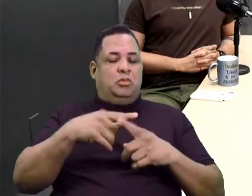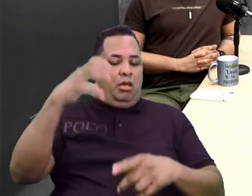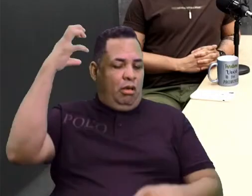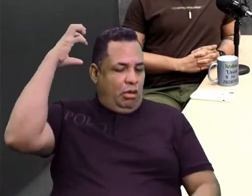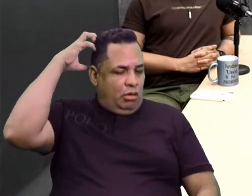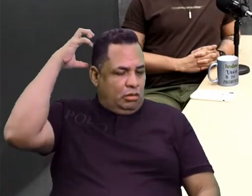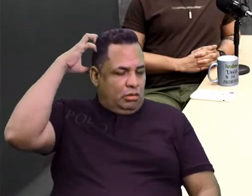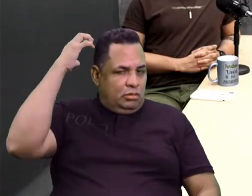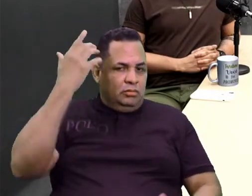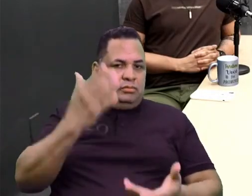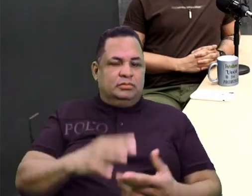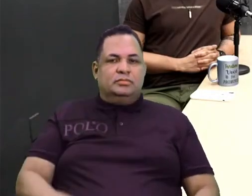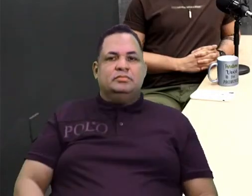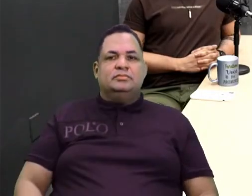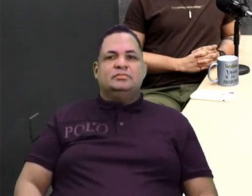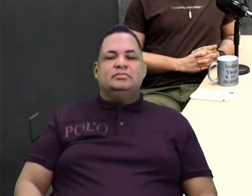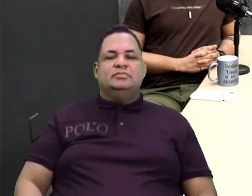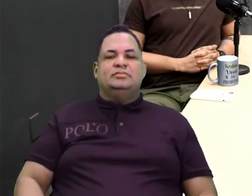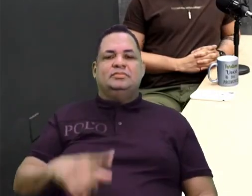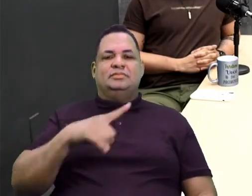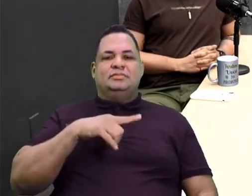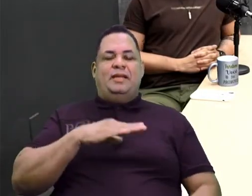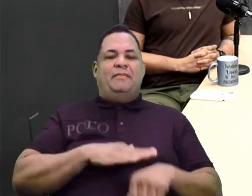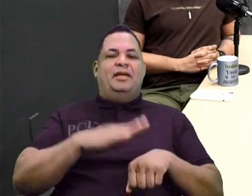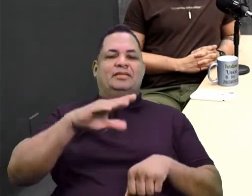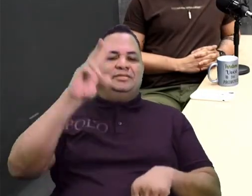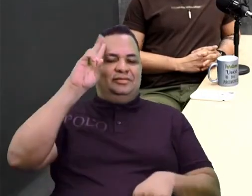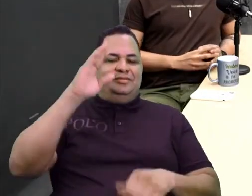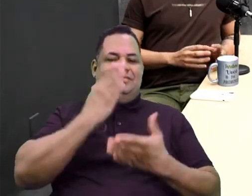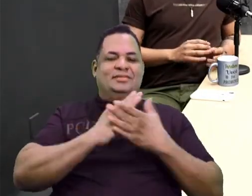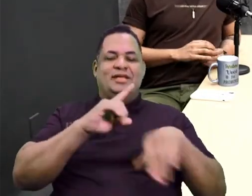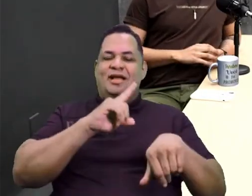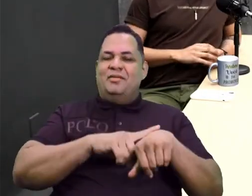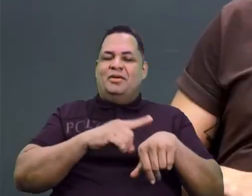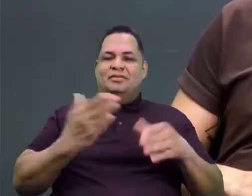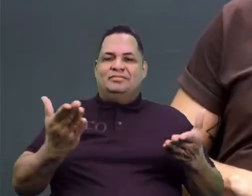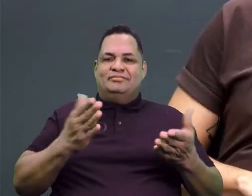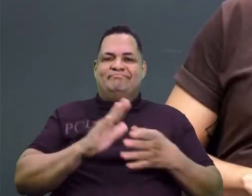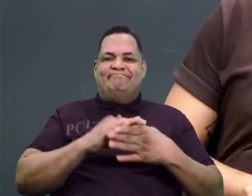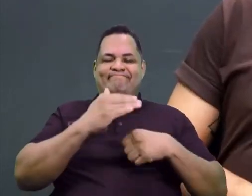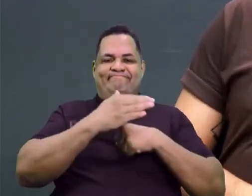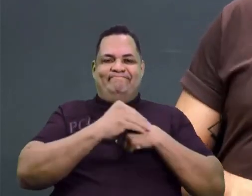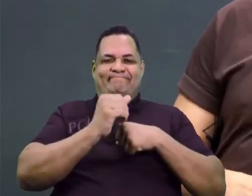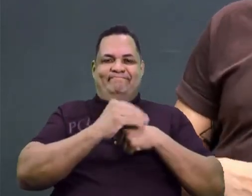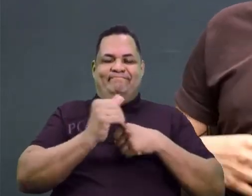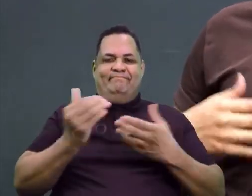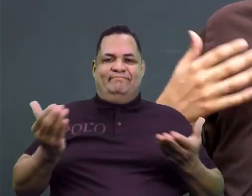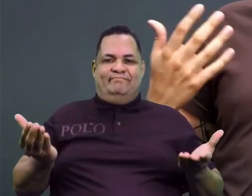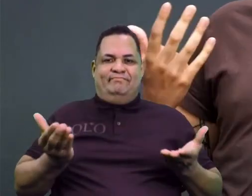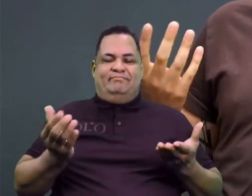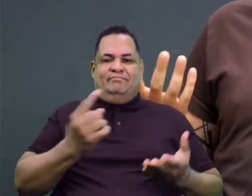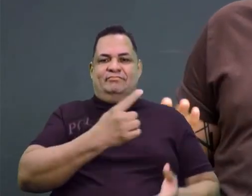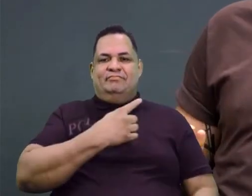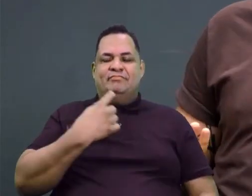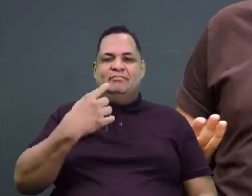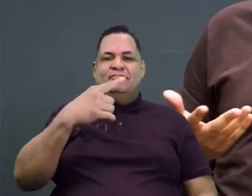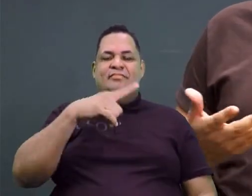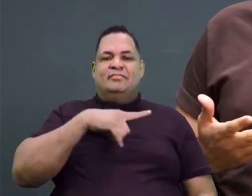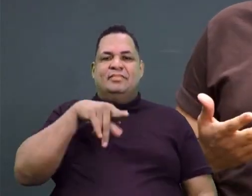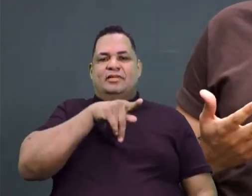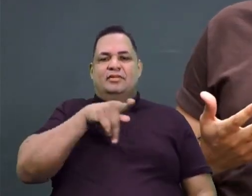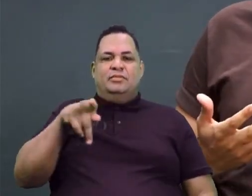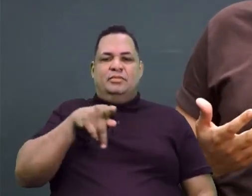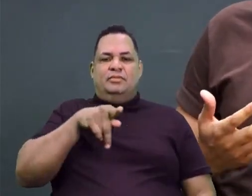Perfeito. Então, tem mais história, mas o tempo acabou. Tchau! Queridos, então, nós tivemos aqui hoje a